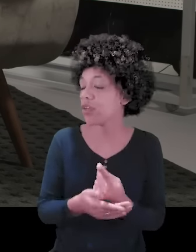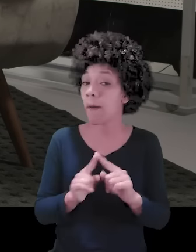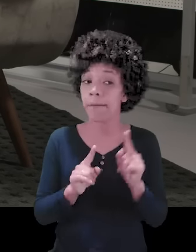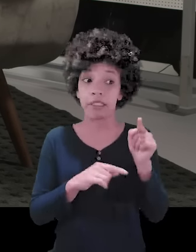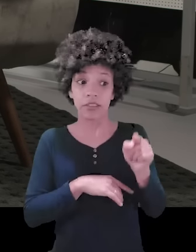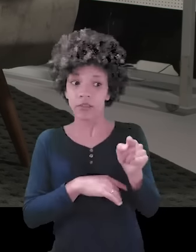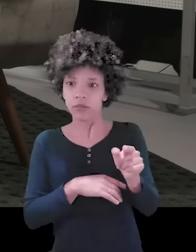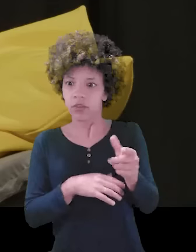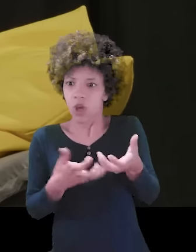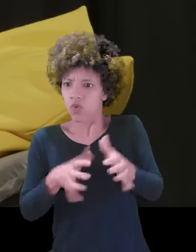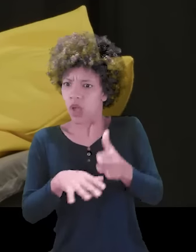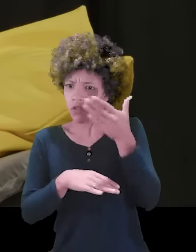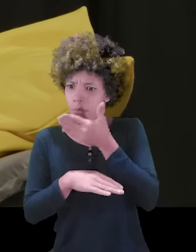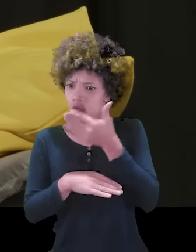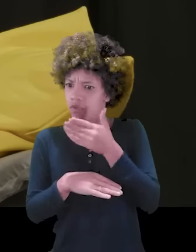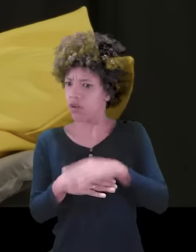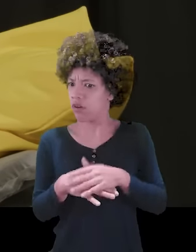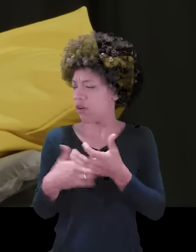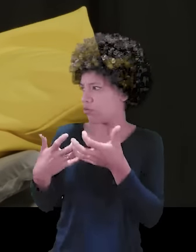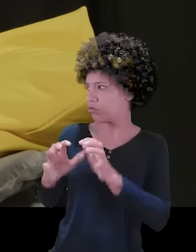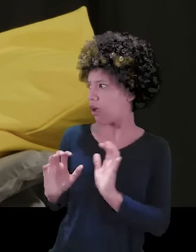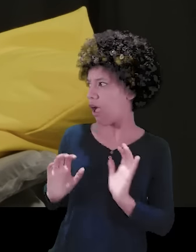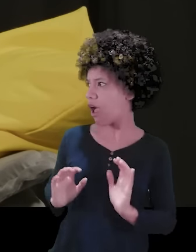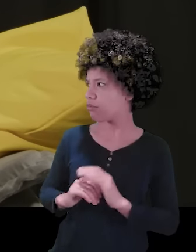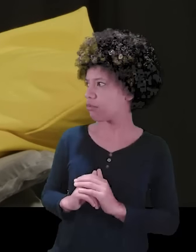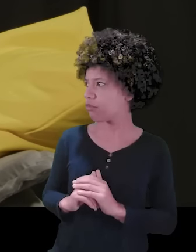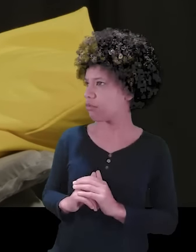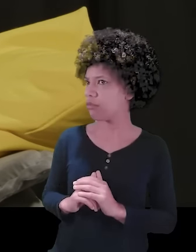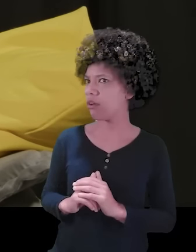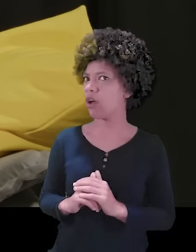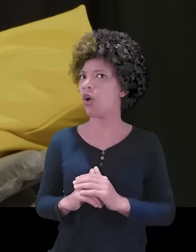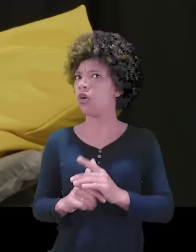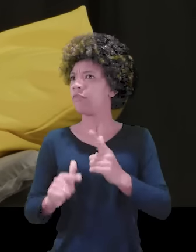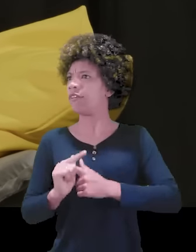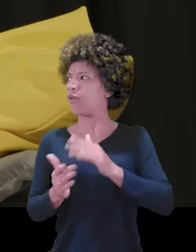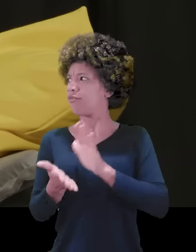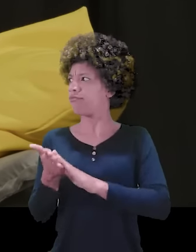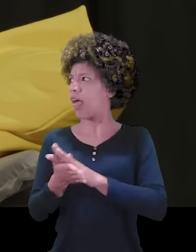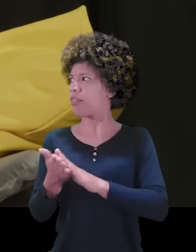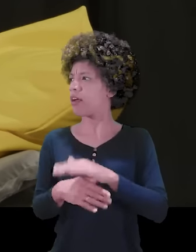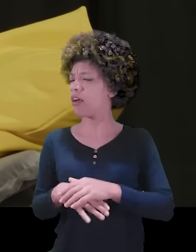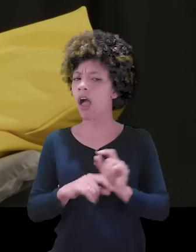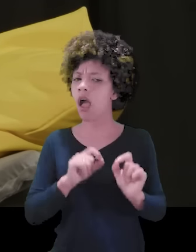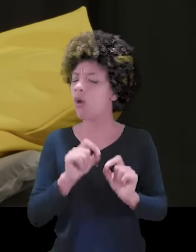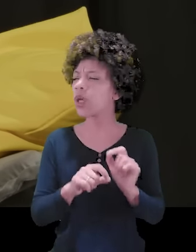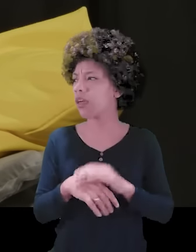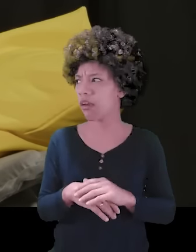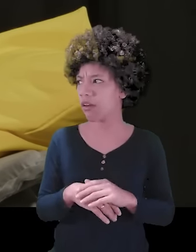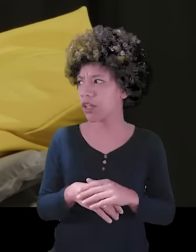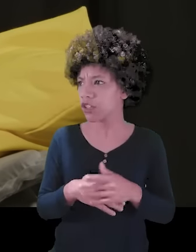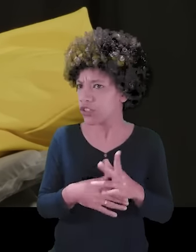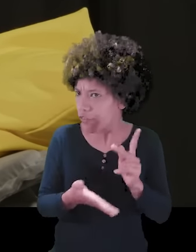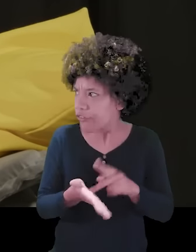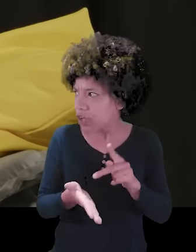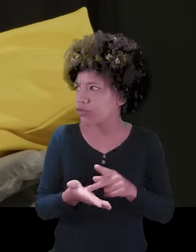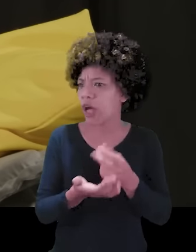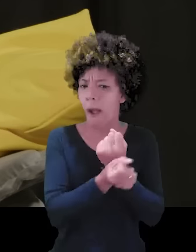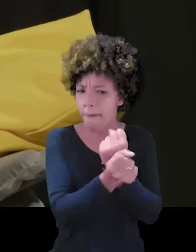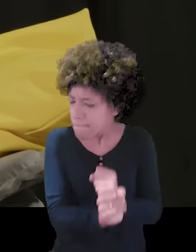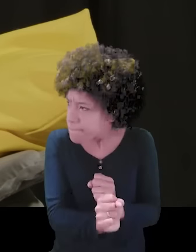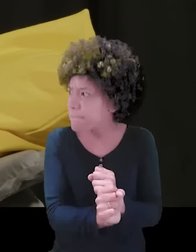caso a menina fala não quero ser prostituta eu não quero eu não tô devendo nada para você é o que está falando aqui de realmente